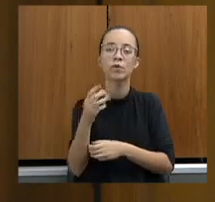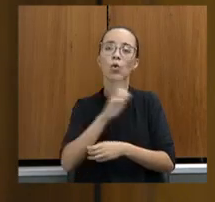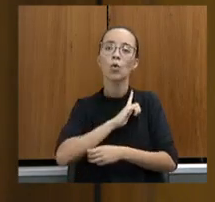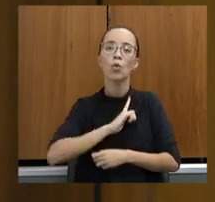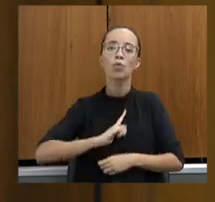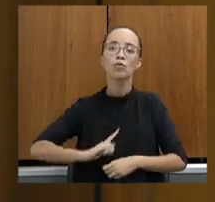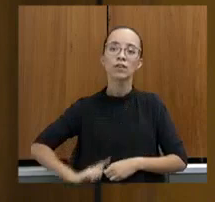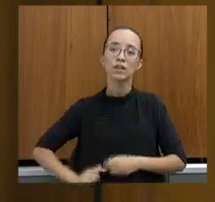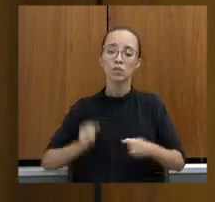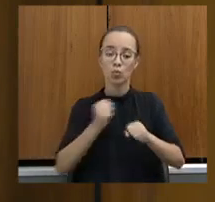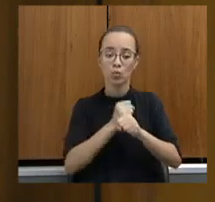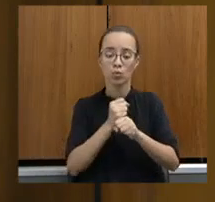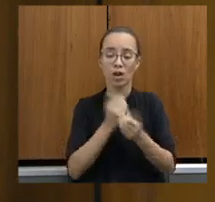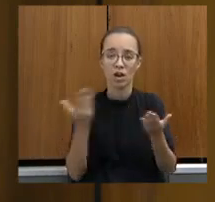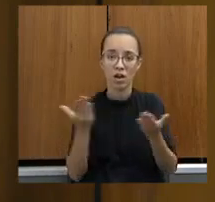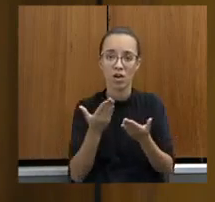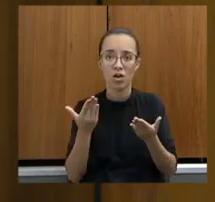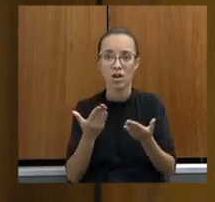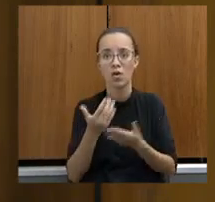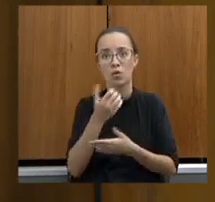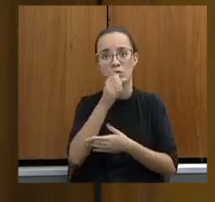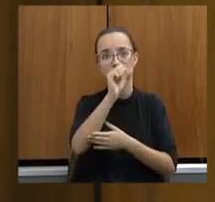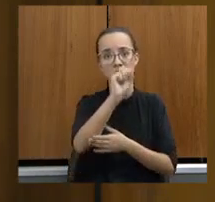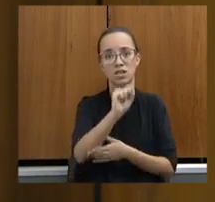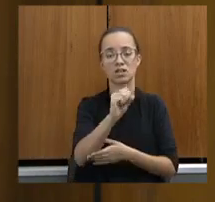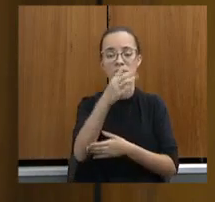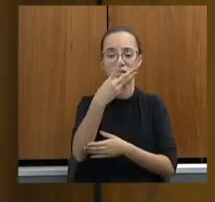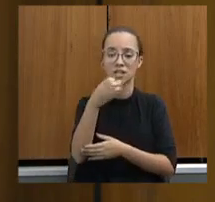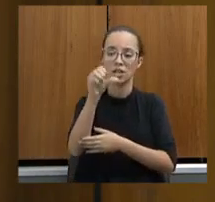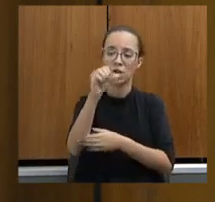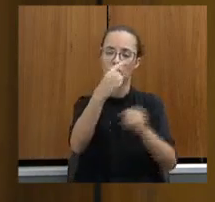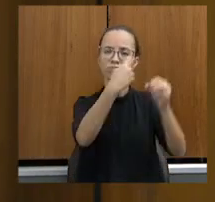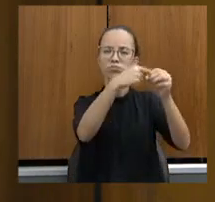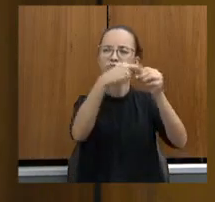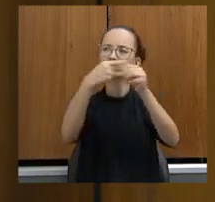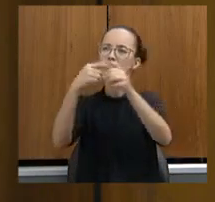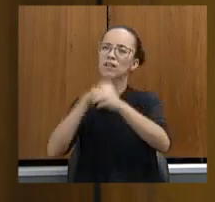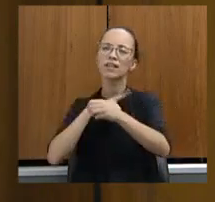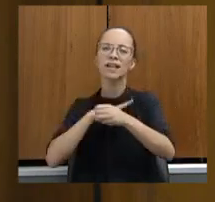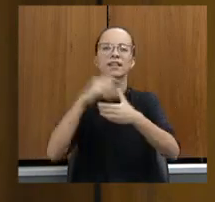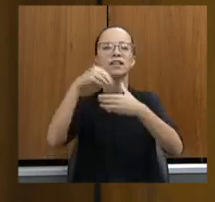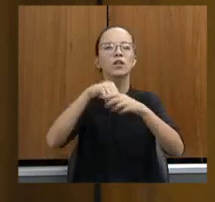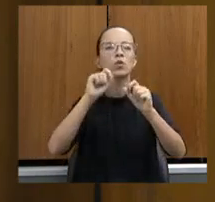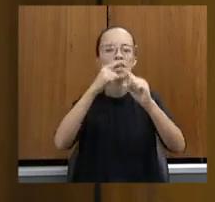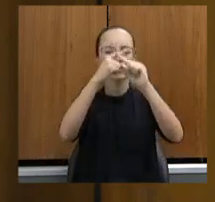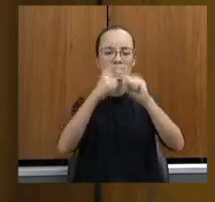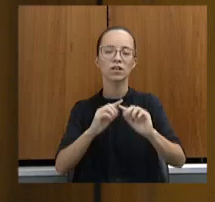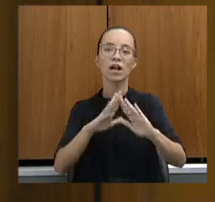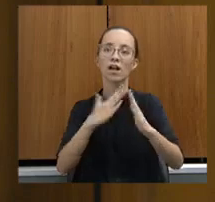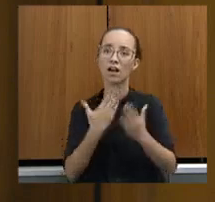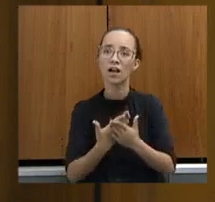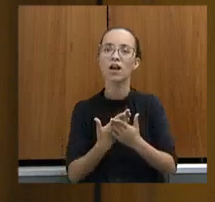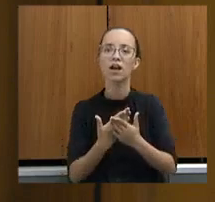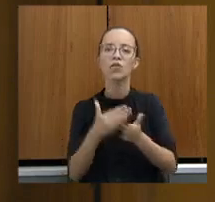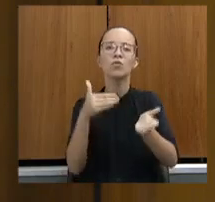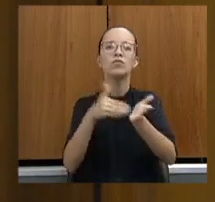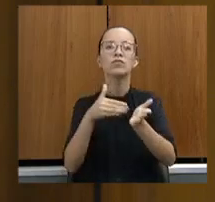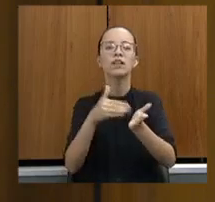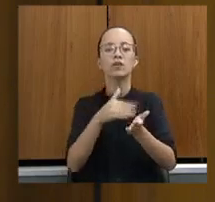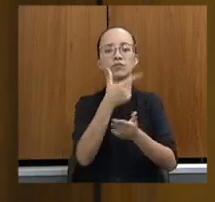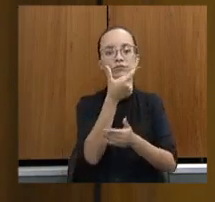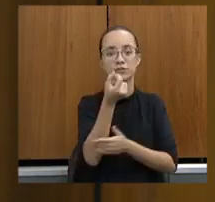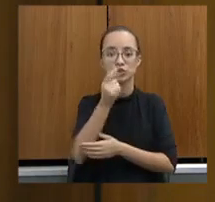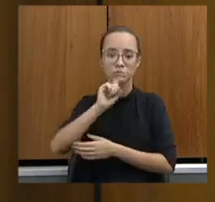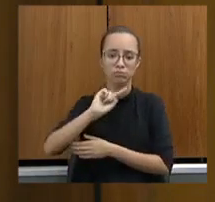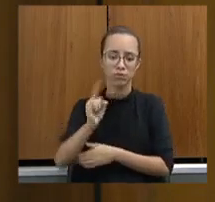governo fechou esse ano com 839 municípios Jogos Escolares sabe que a final dos jogos escolares 20 mil